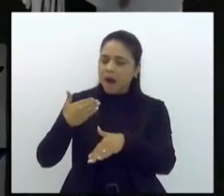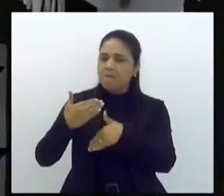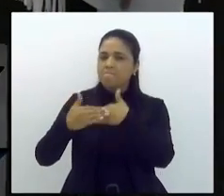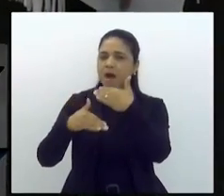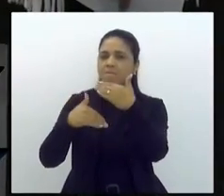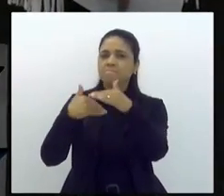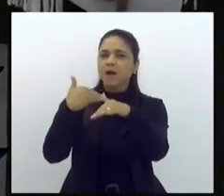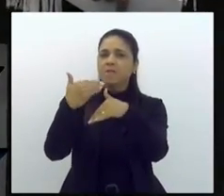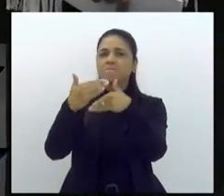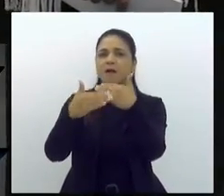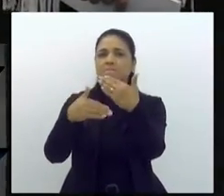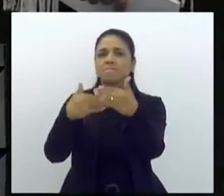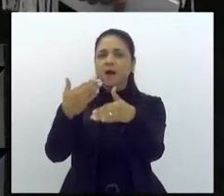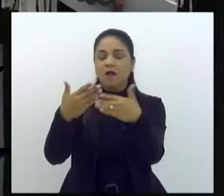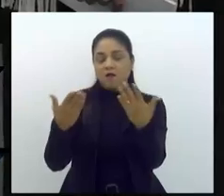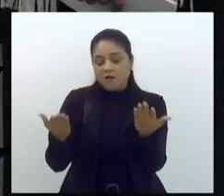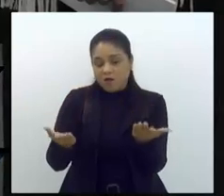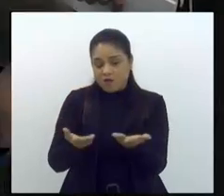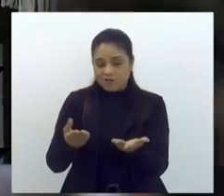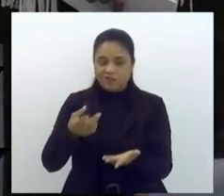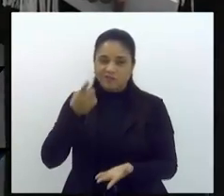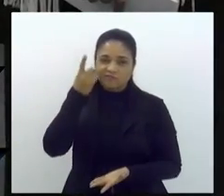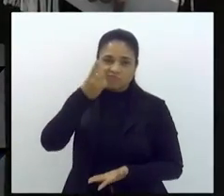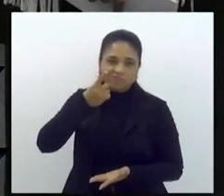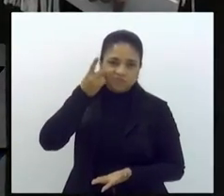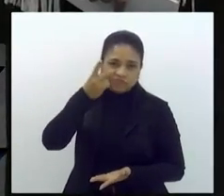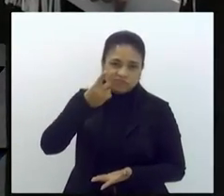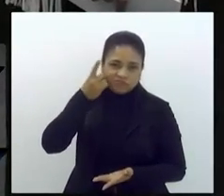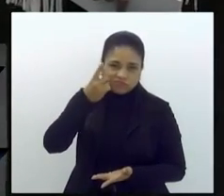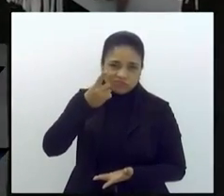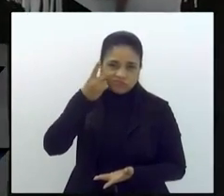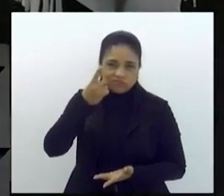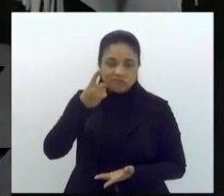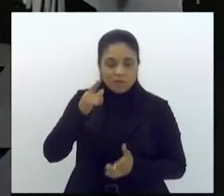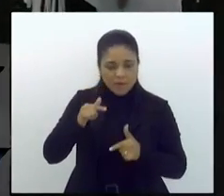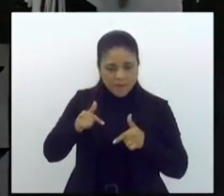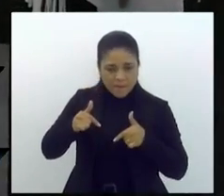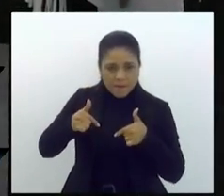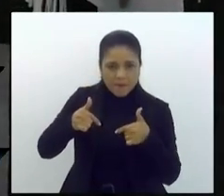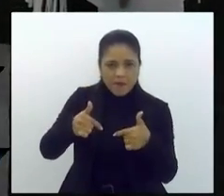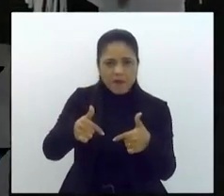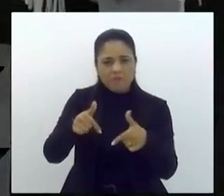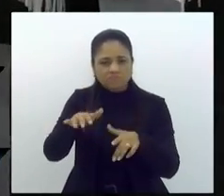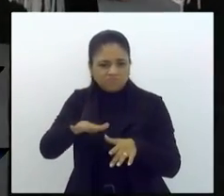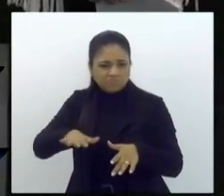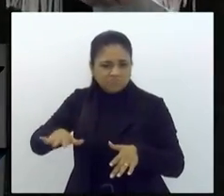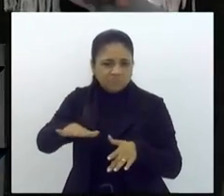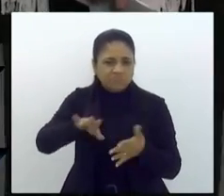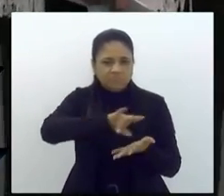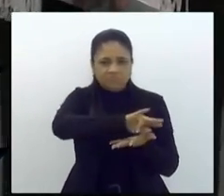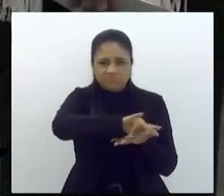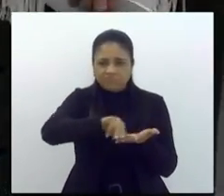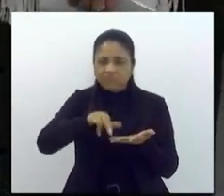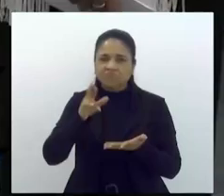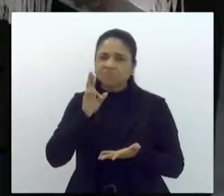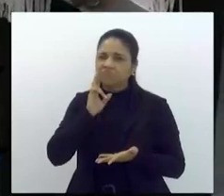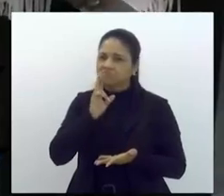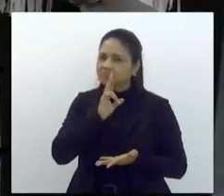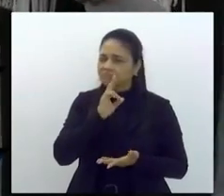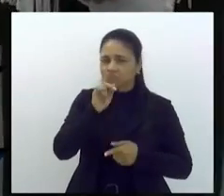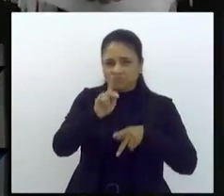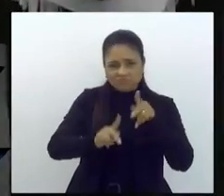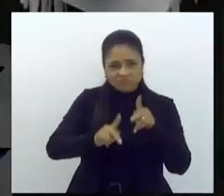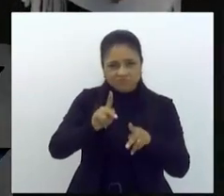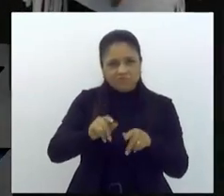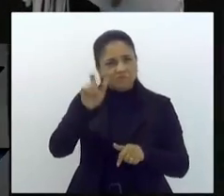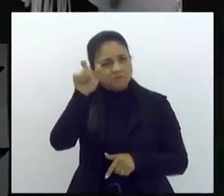é uma deputada que avanço em vários outros Campos restaurantes populares a questão